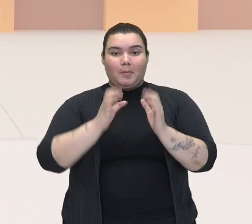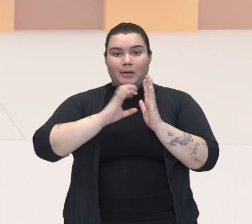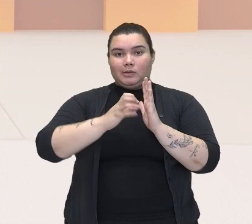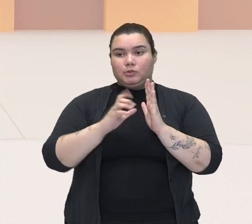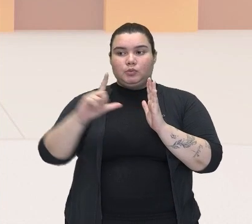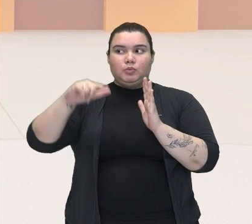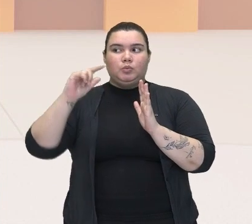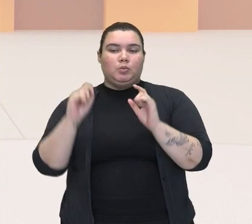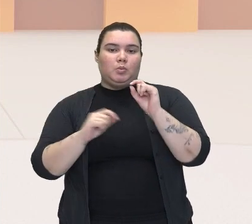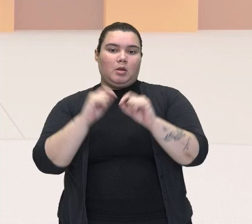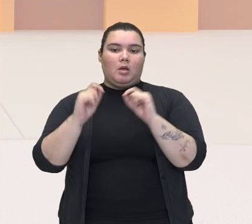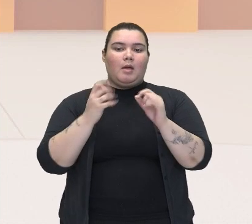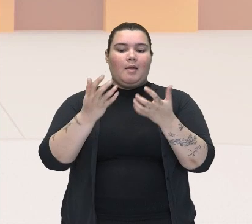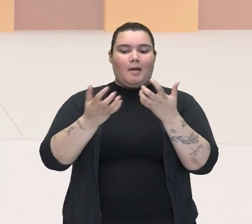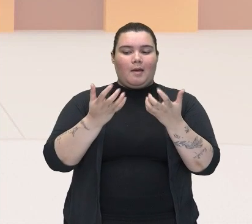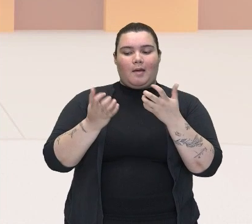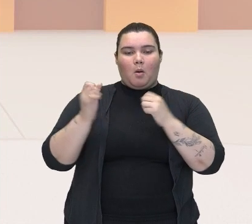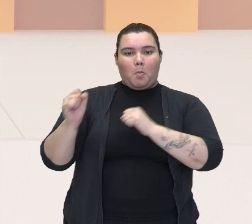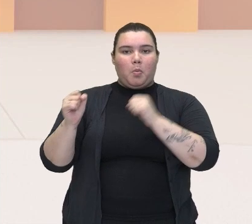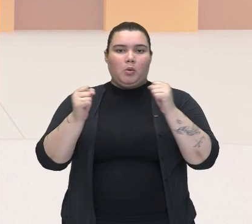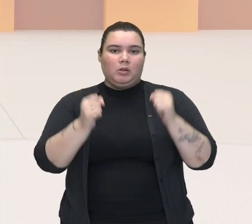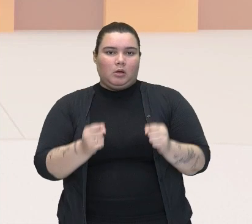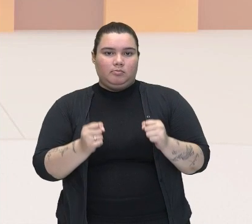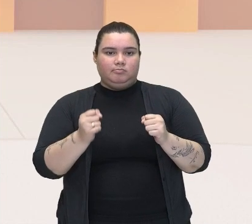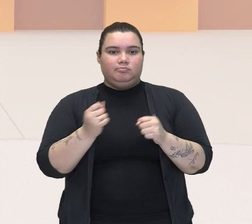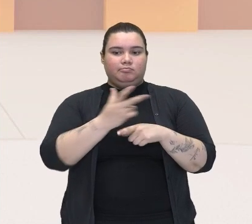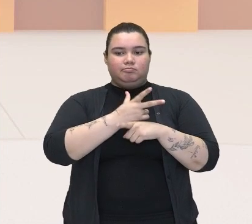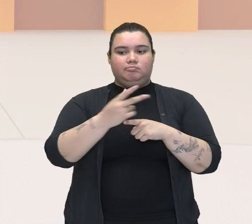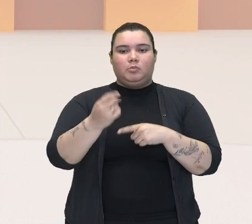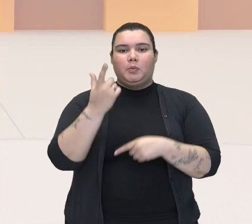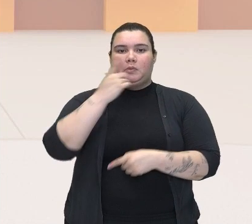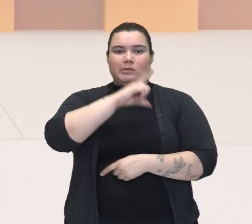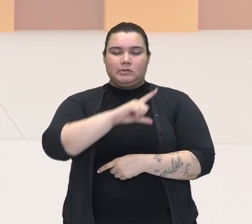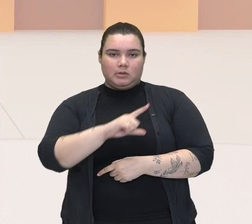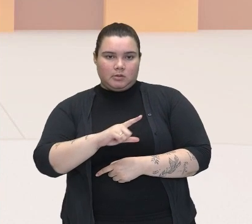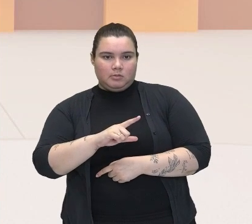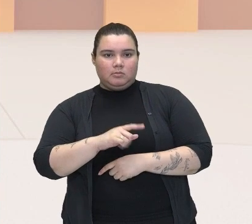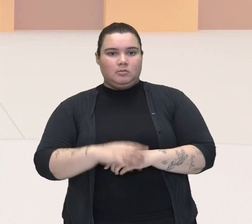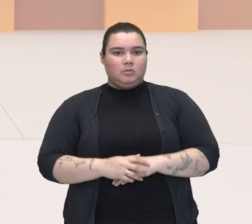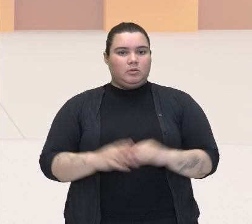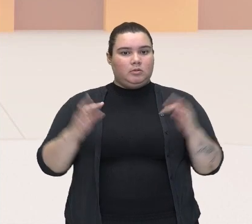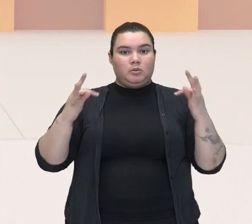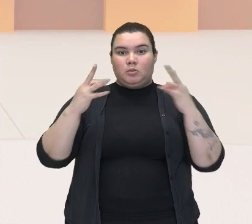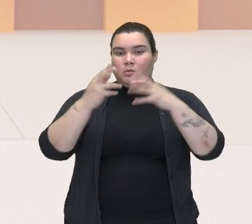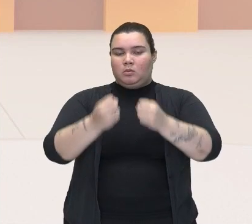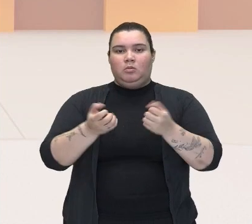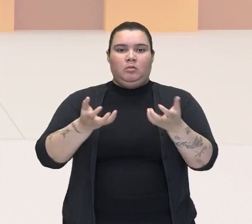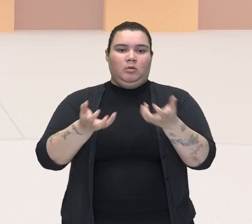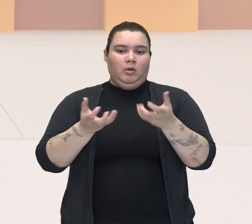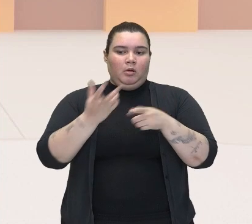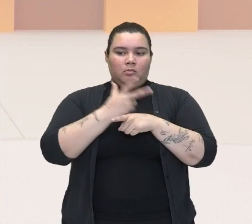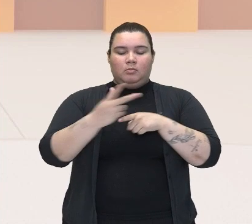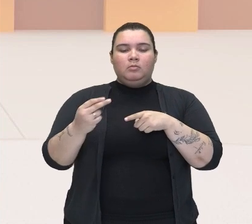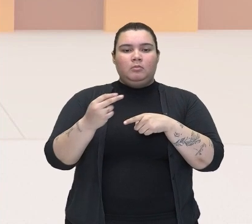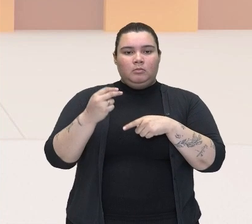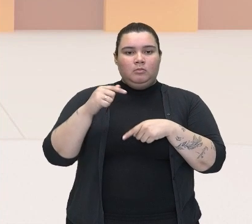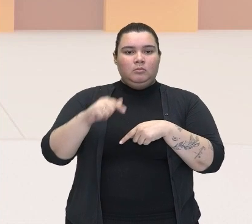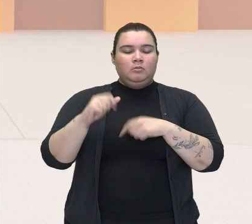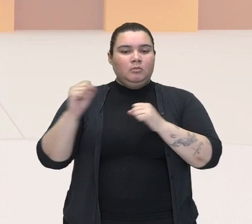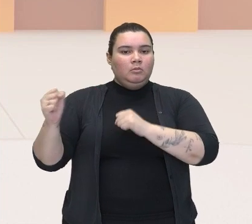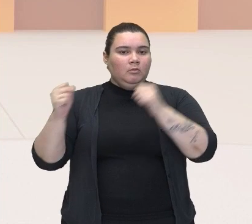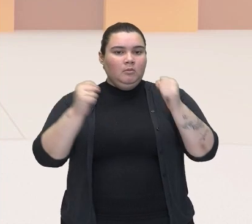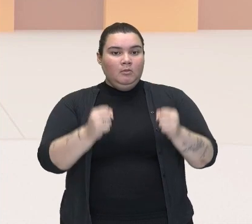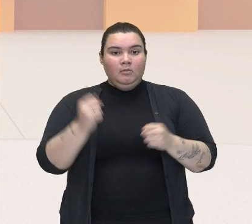o poder, né? Não existe essa de você não querer conquistar o poder. Todos querem conquistar o poder. Para quê? Para, chegando